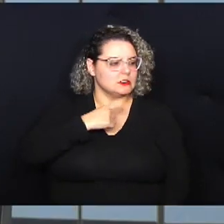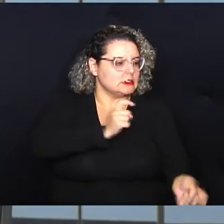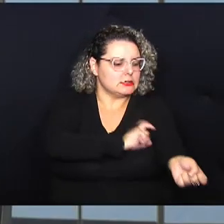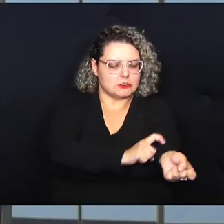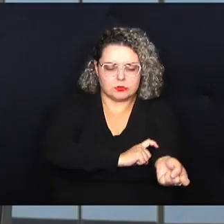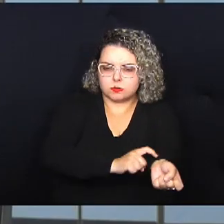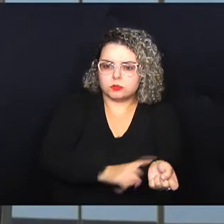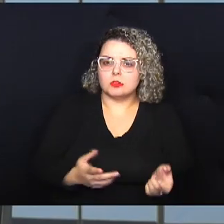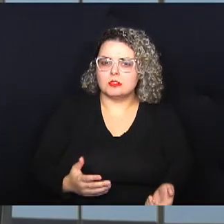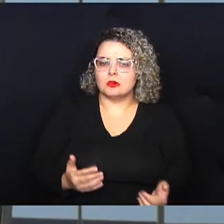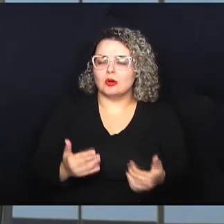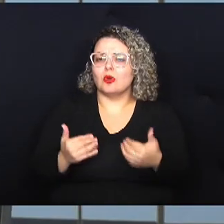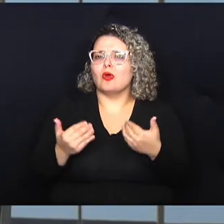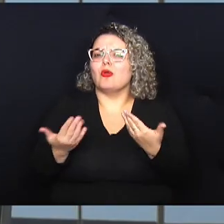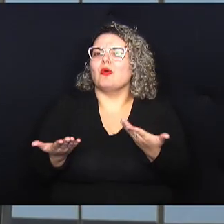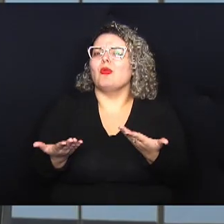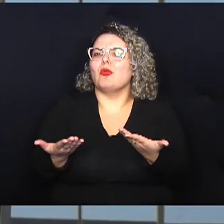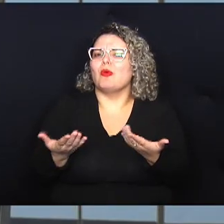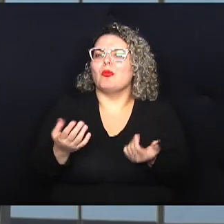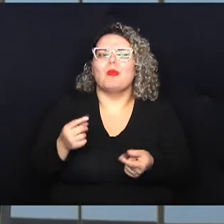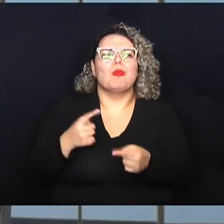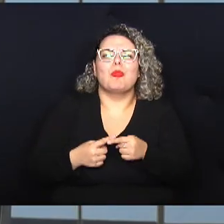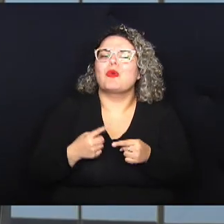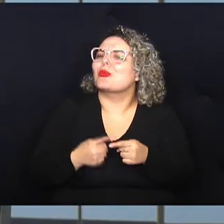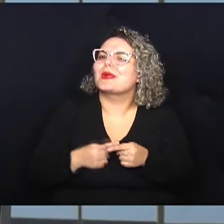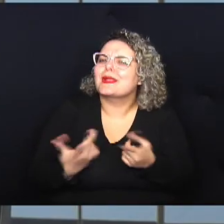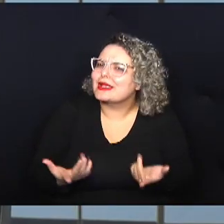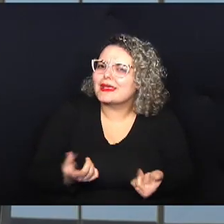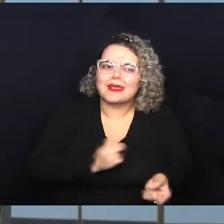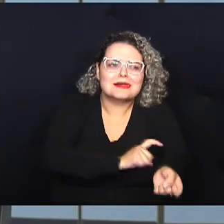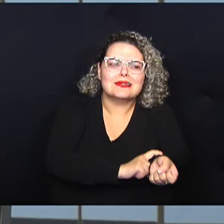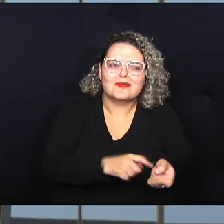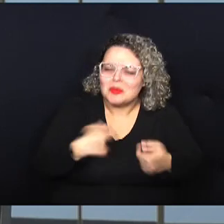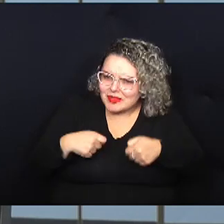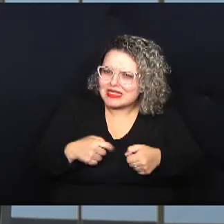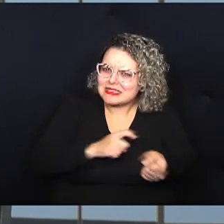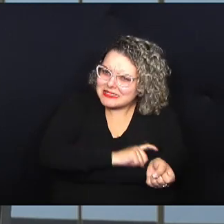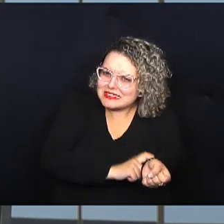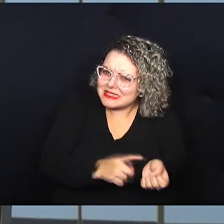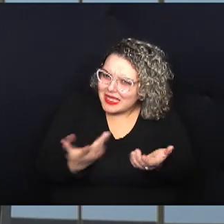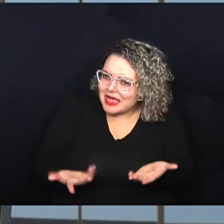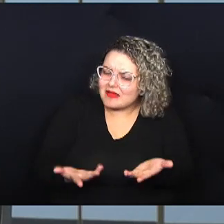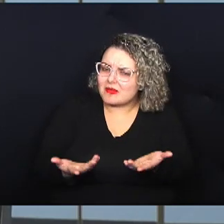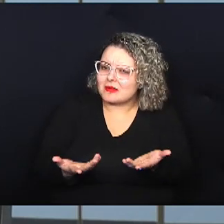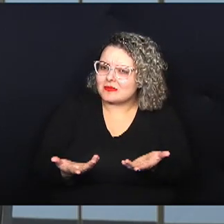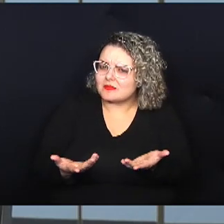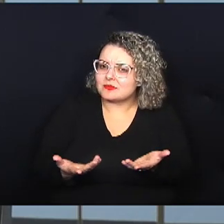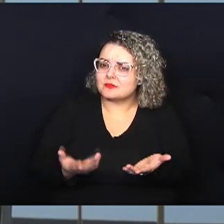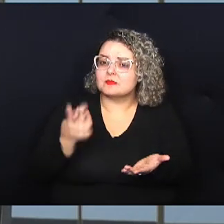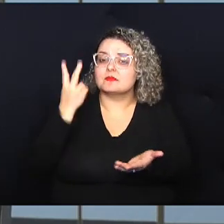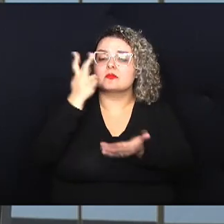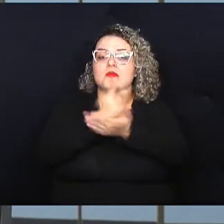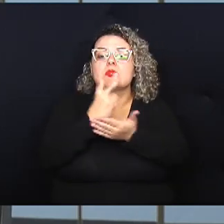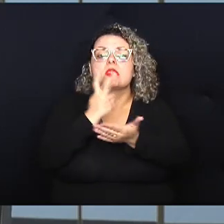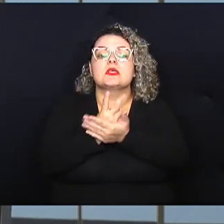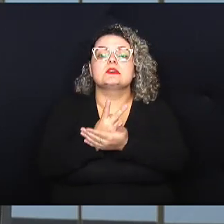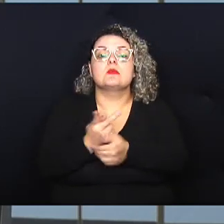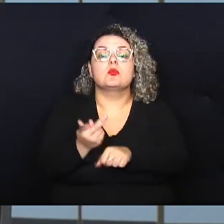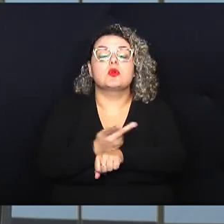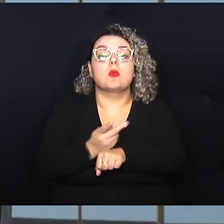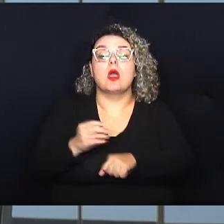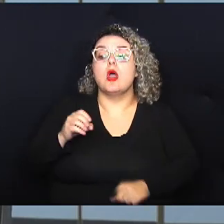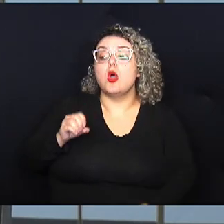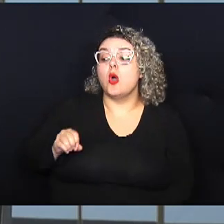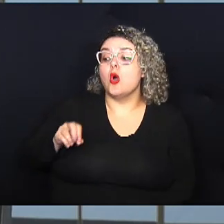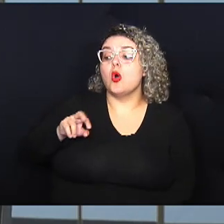Qual é a origem dessa raiva? Por quê? É necessário essa raiva, né? Então, assim, sempre estar buscando a origem.